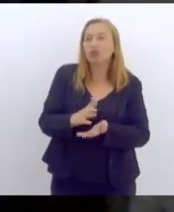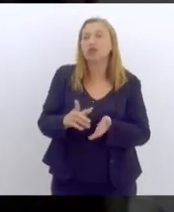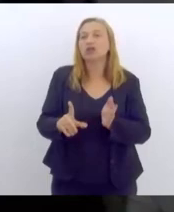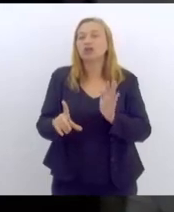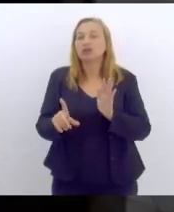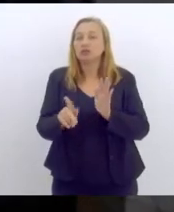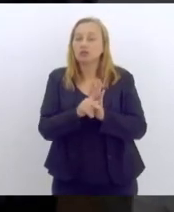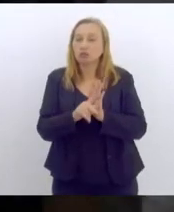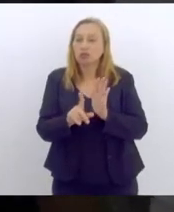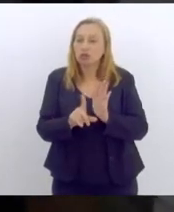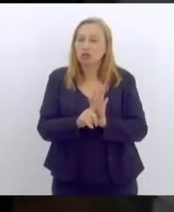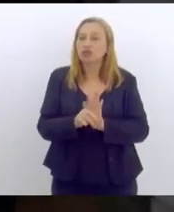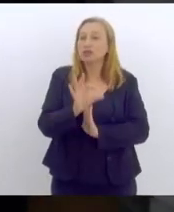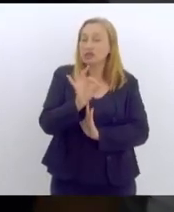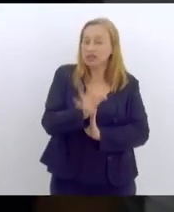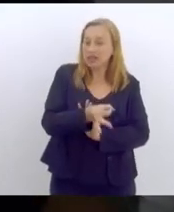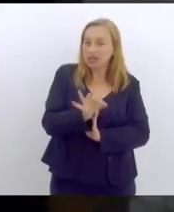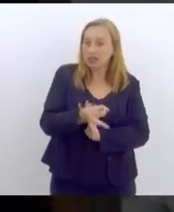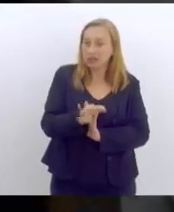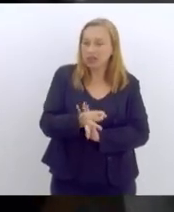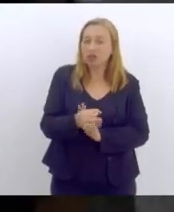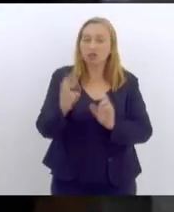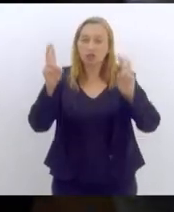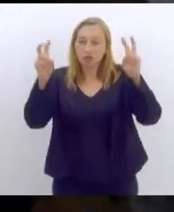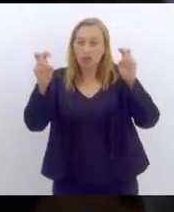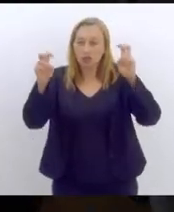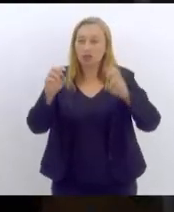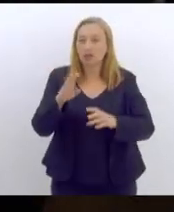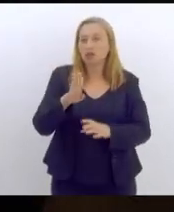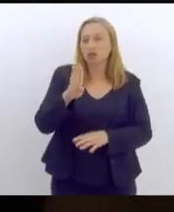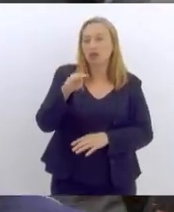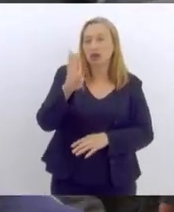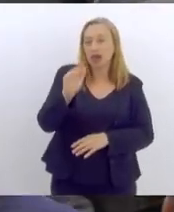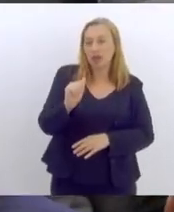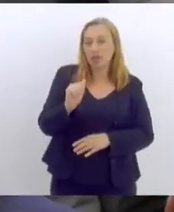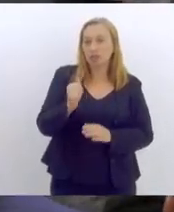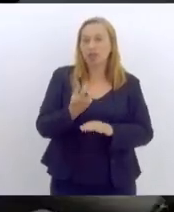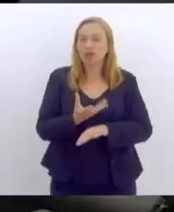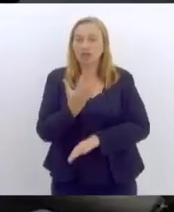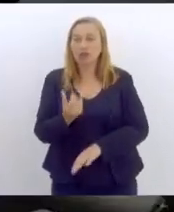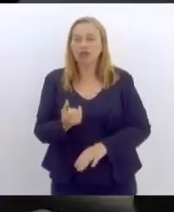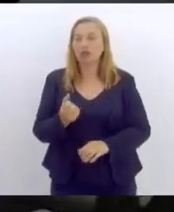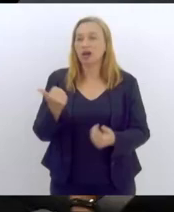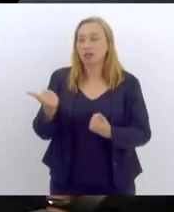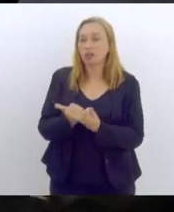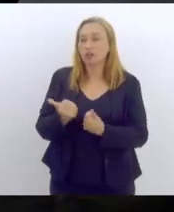projeto, exclusivamente na questão do cabo queimado. Conte conosco. Obrigado.